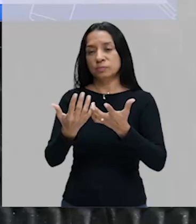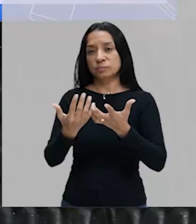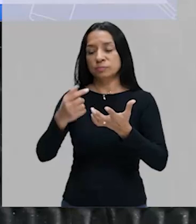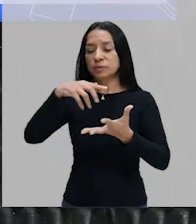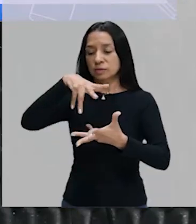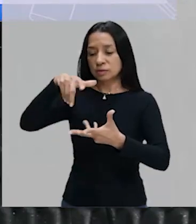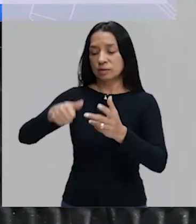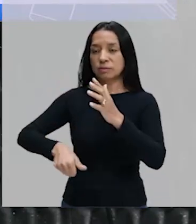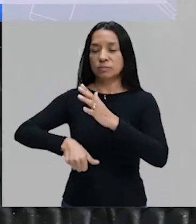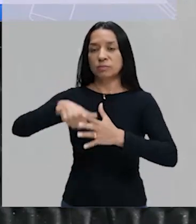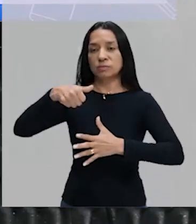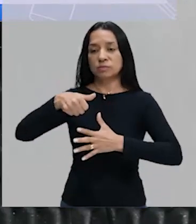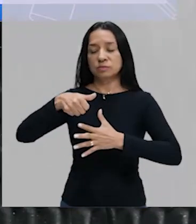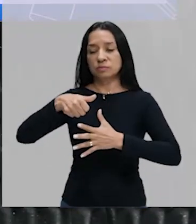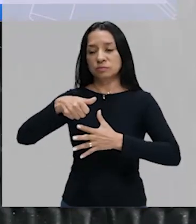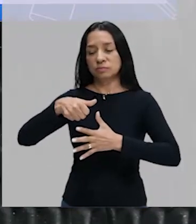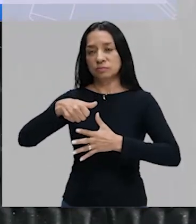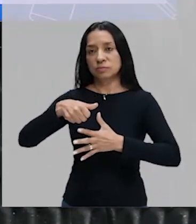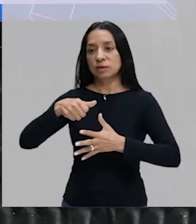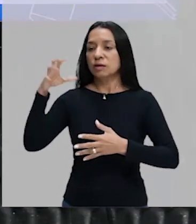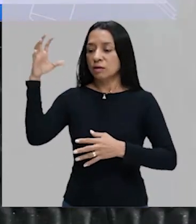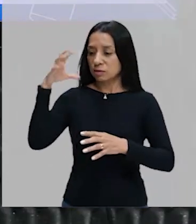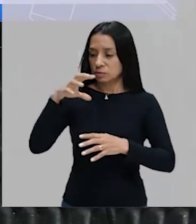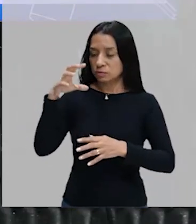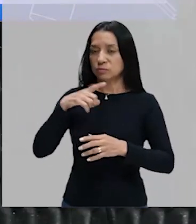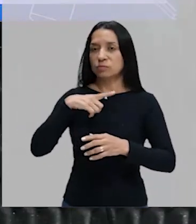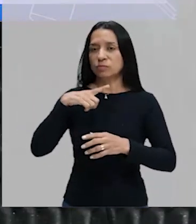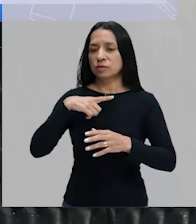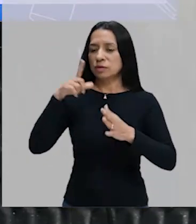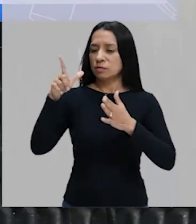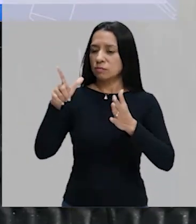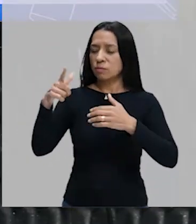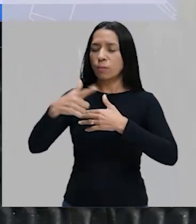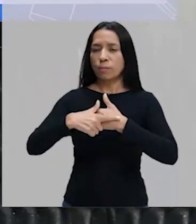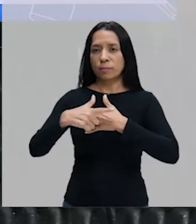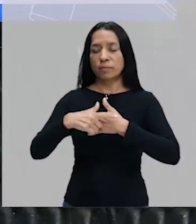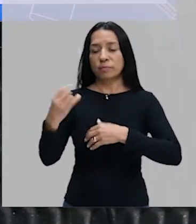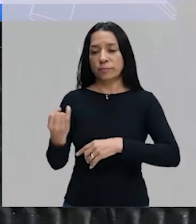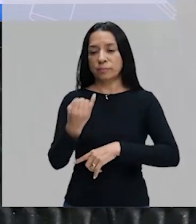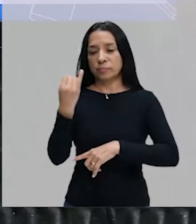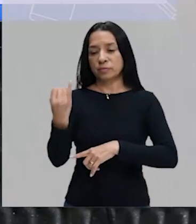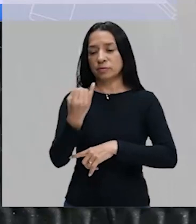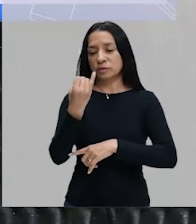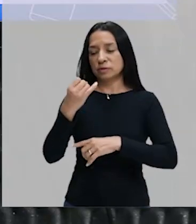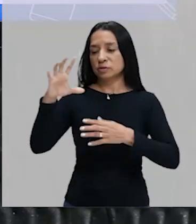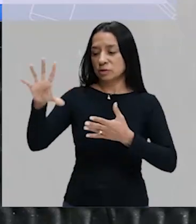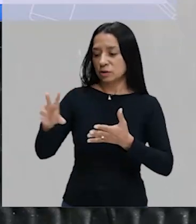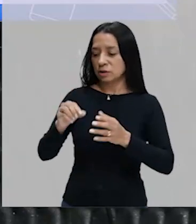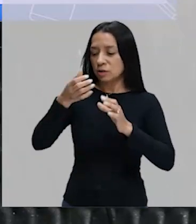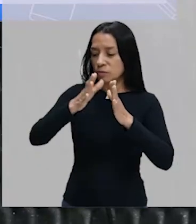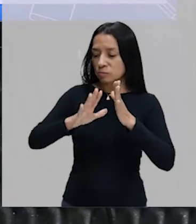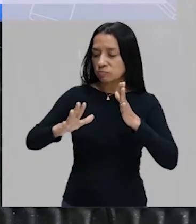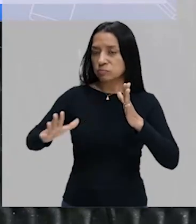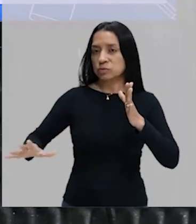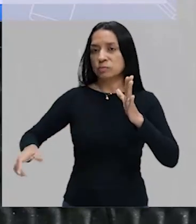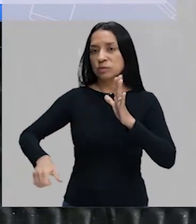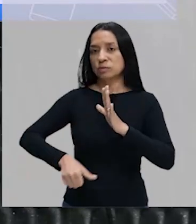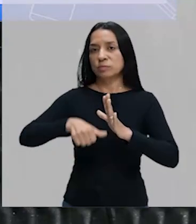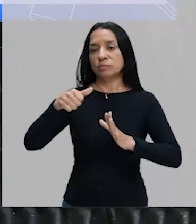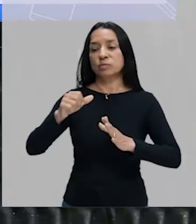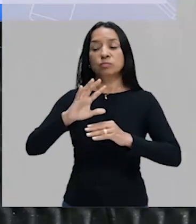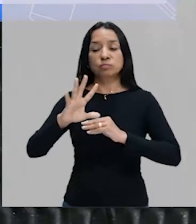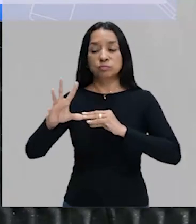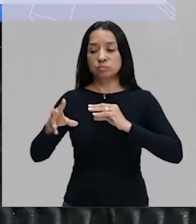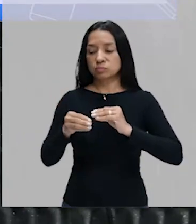chuva teve um grande papel trazendo para os grandes mares primitivos todos esses